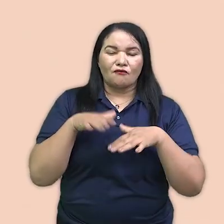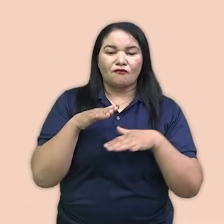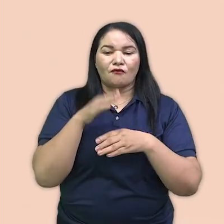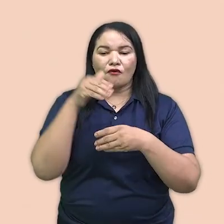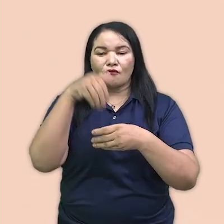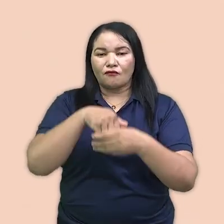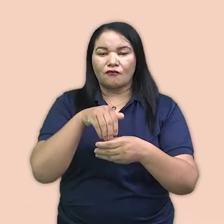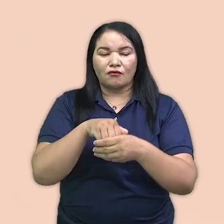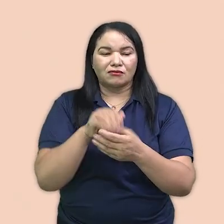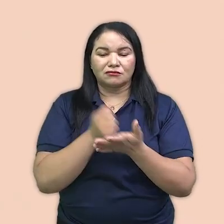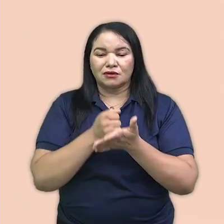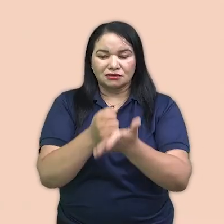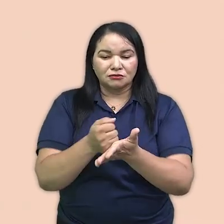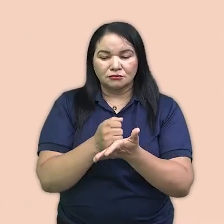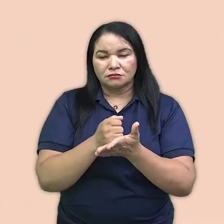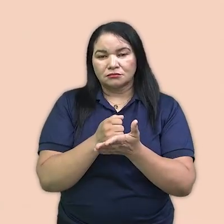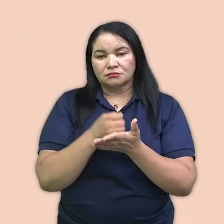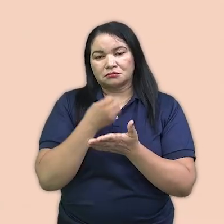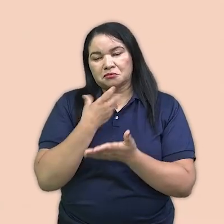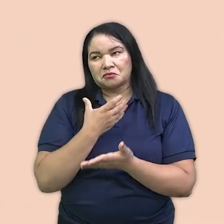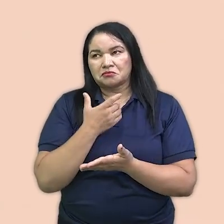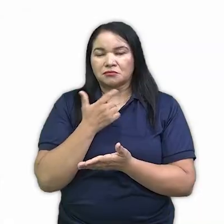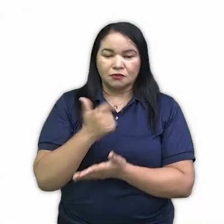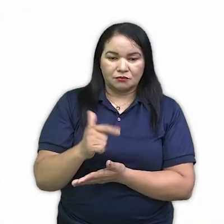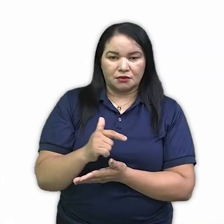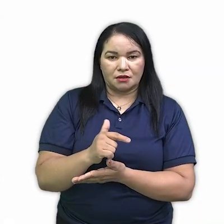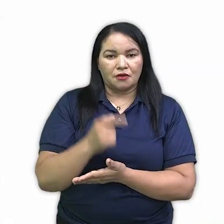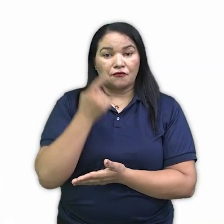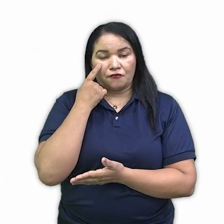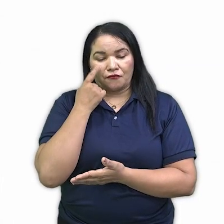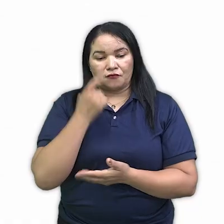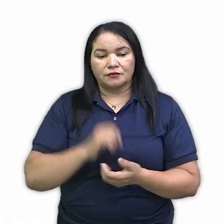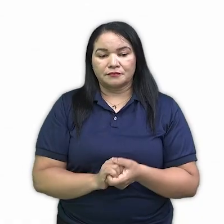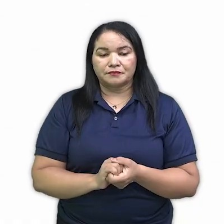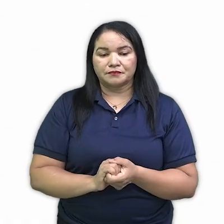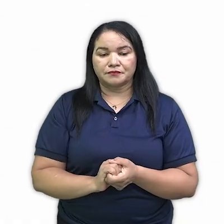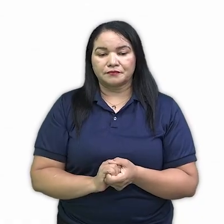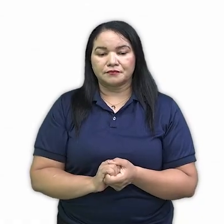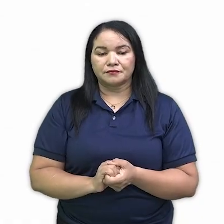vá o quê? Resolver alguma coisa. Vamos ver? Olha só. Diz assim,